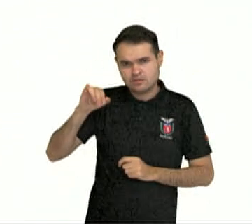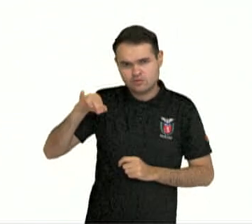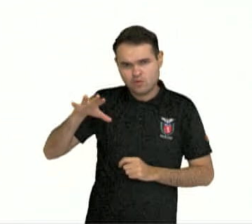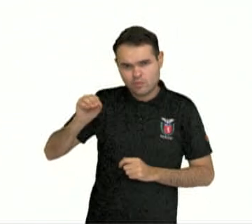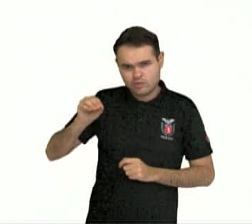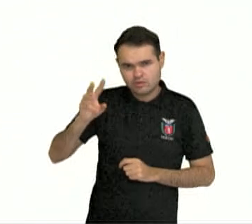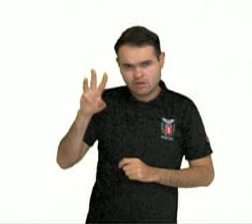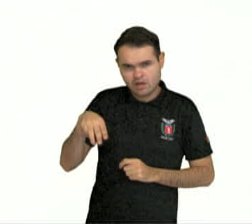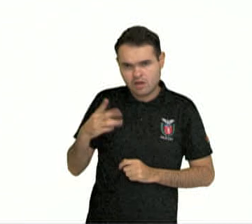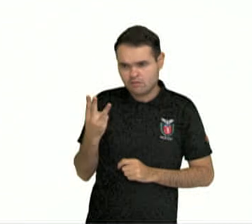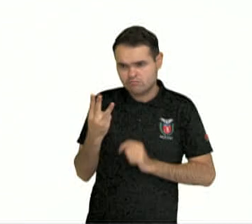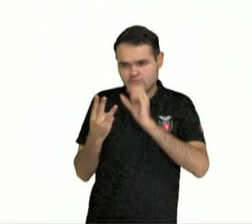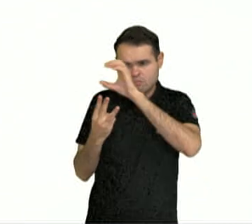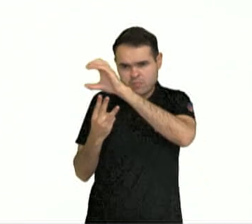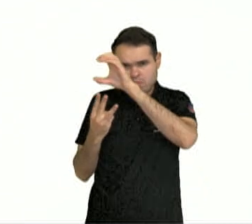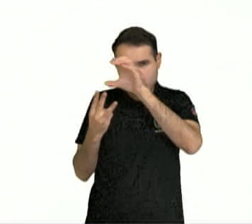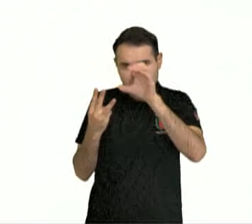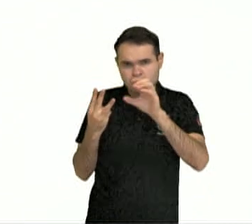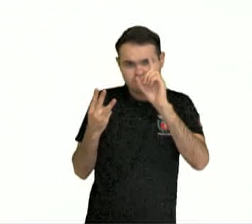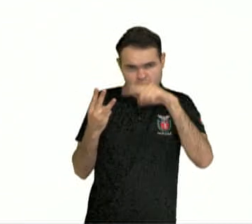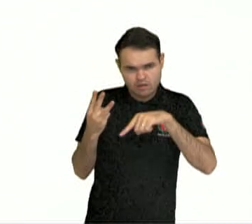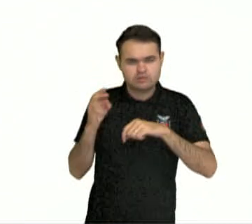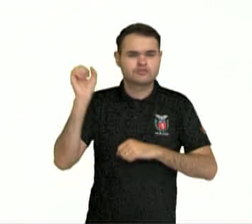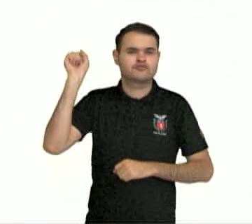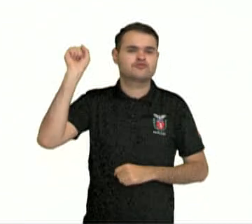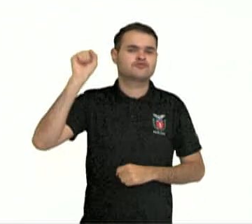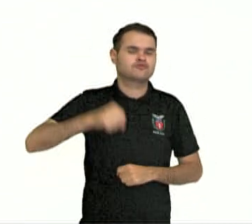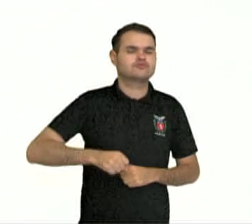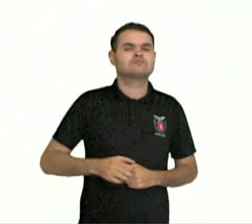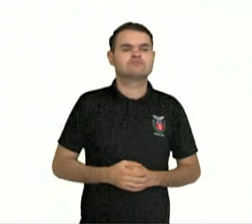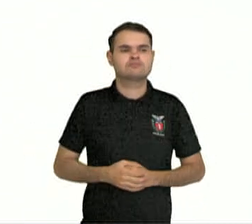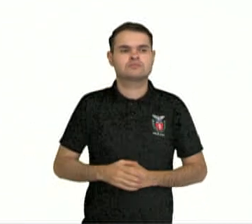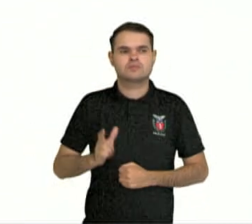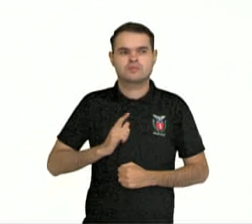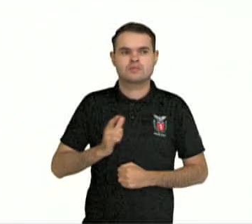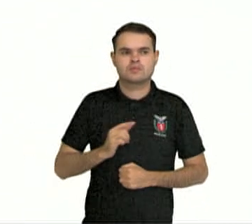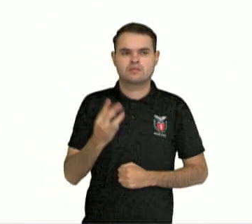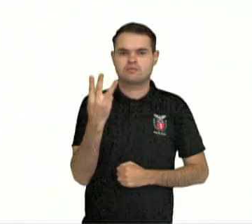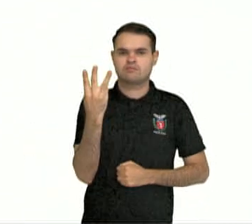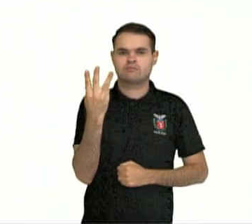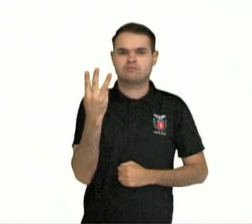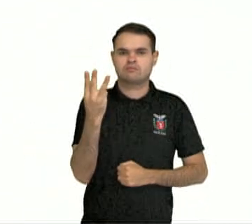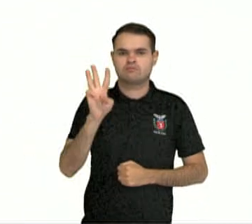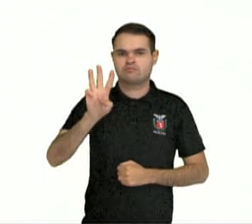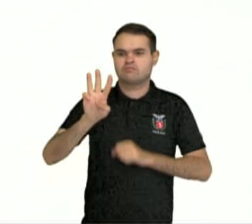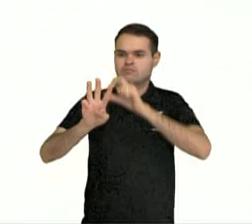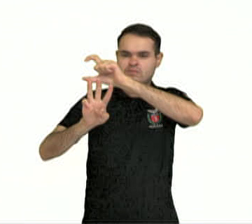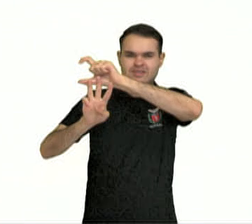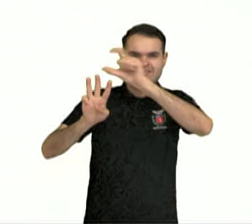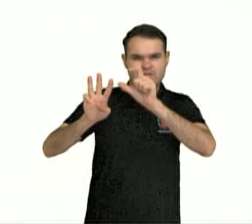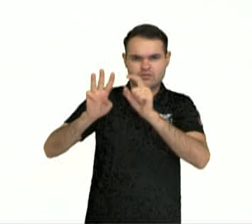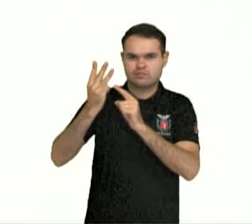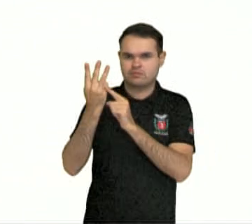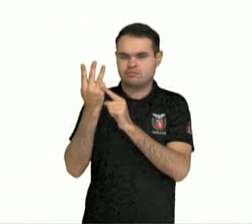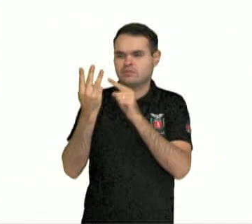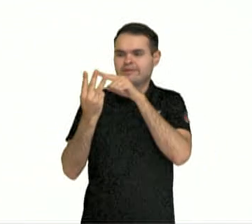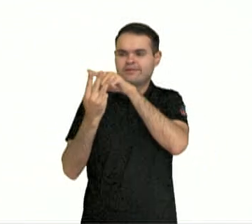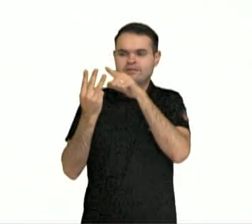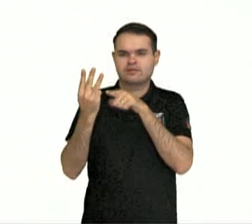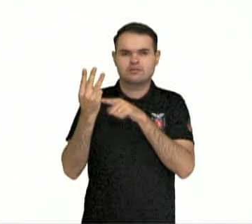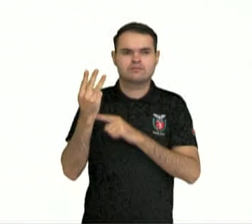conta para verificar. Então, é sim, ó. Você tem aqui o trinômio. Primeiro termo ao